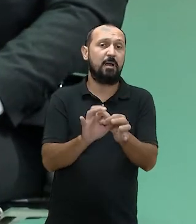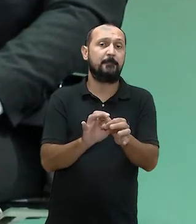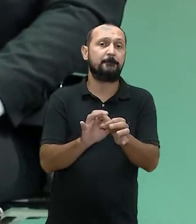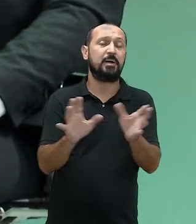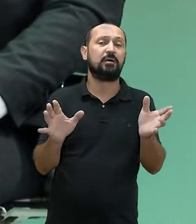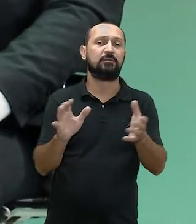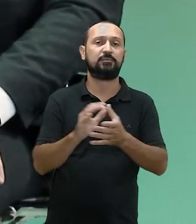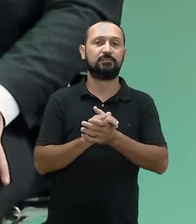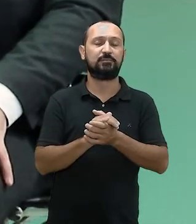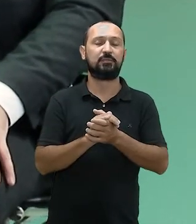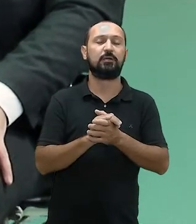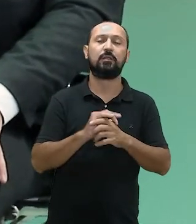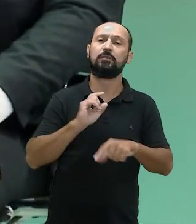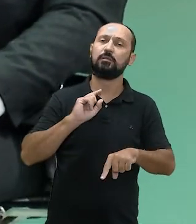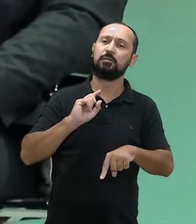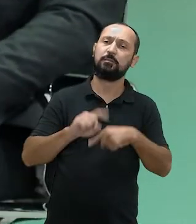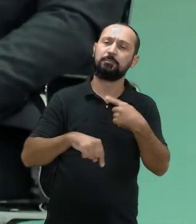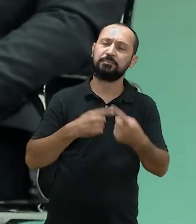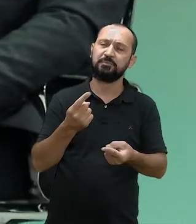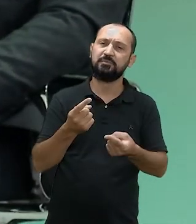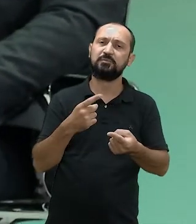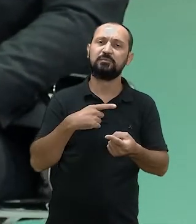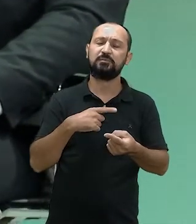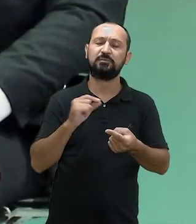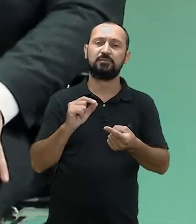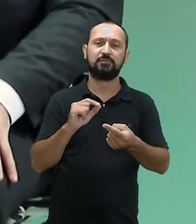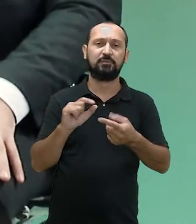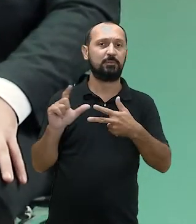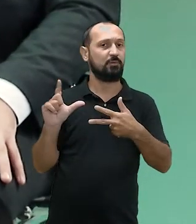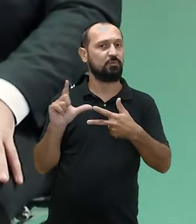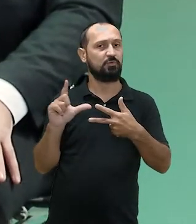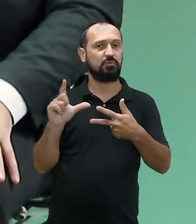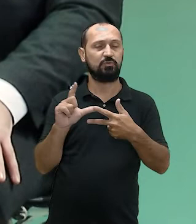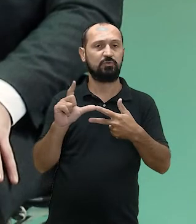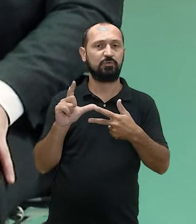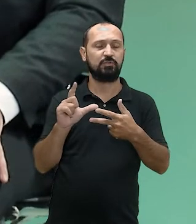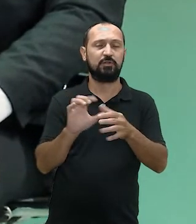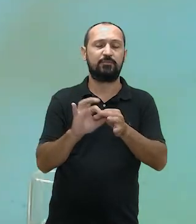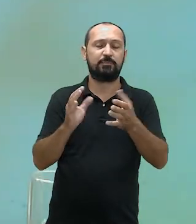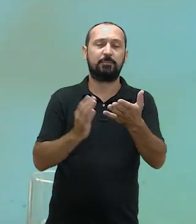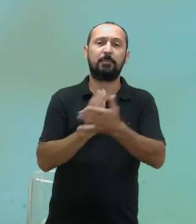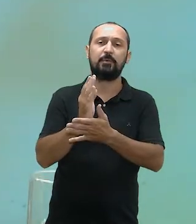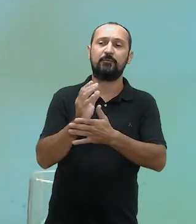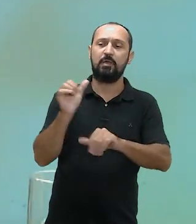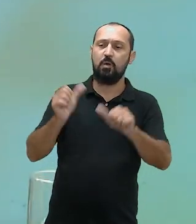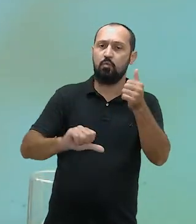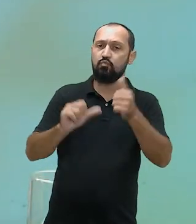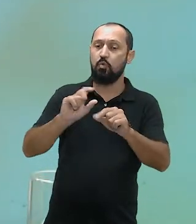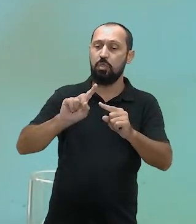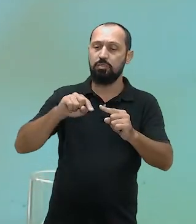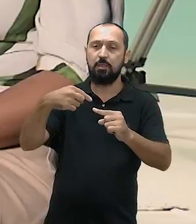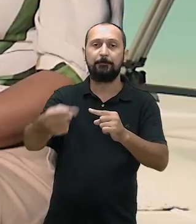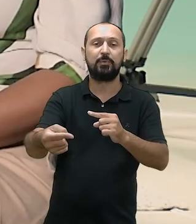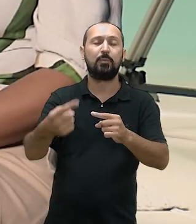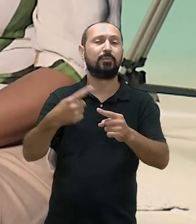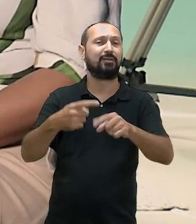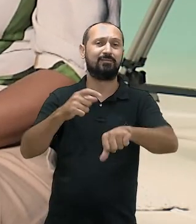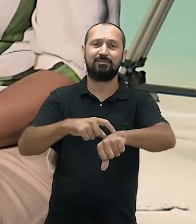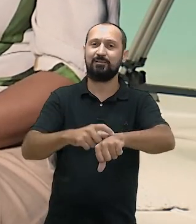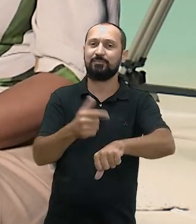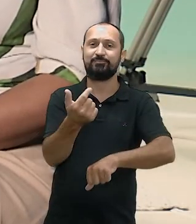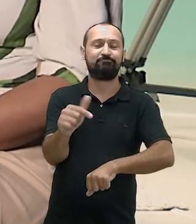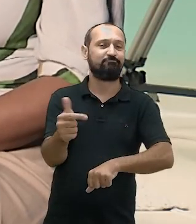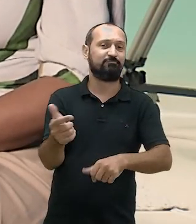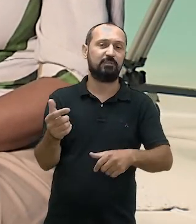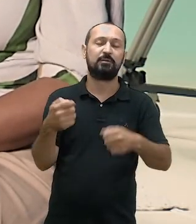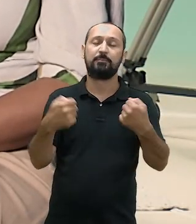pelo Poder Executivo e, após, vai para o Legislativo para aprová-lo. Um controle posterior, né? Posterior, porque não dá tempo,